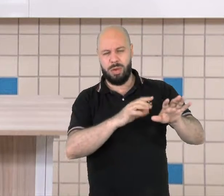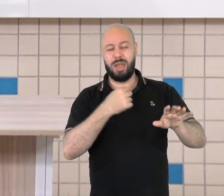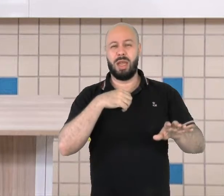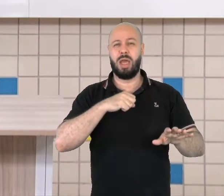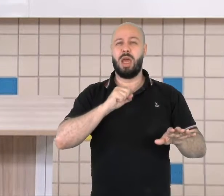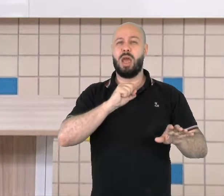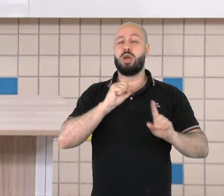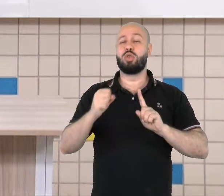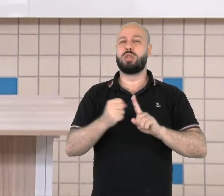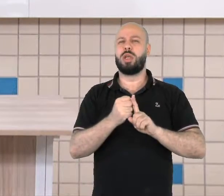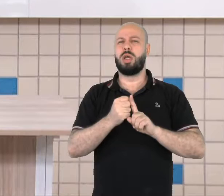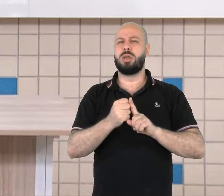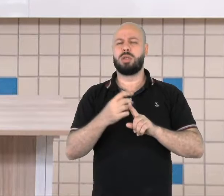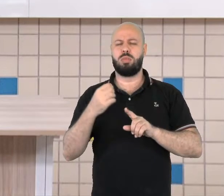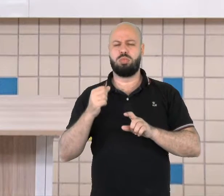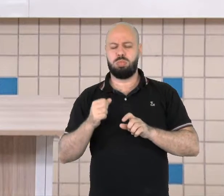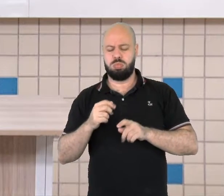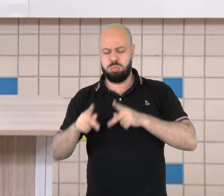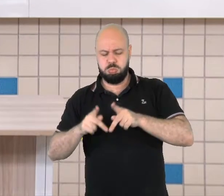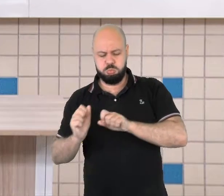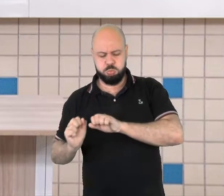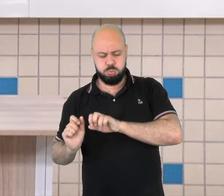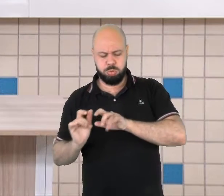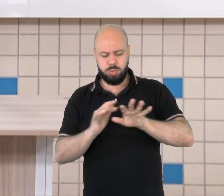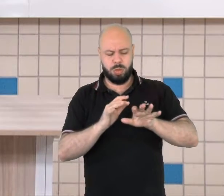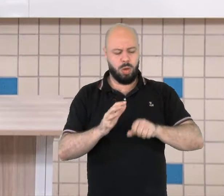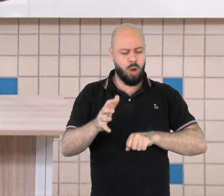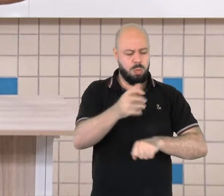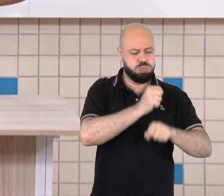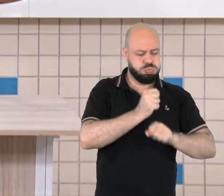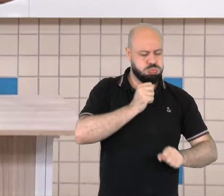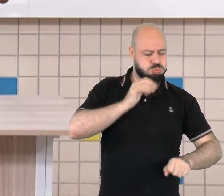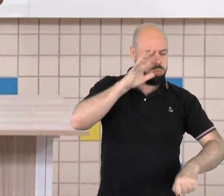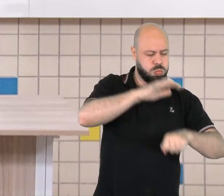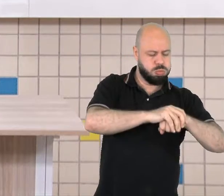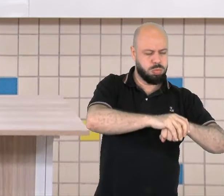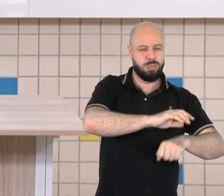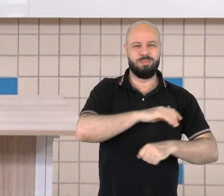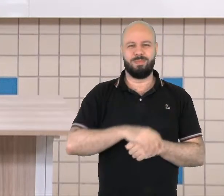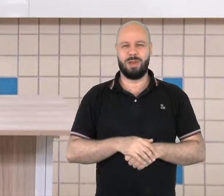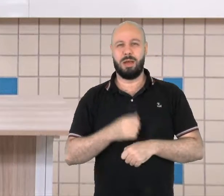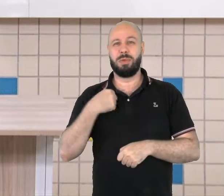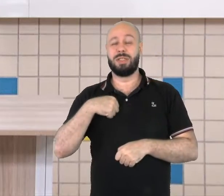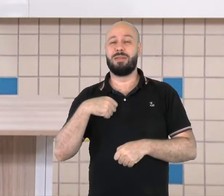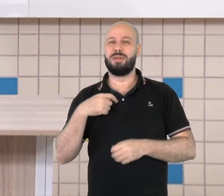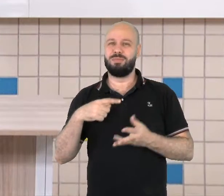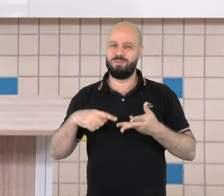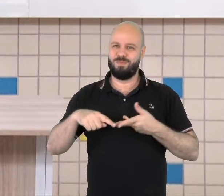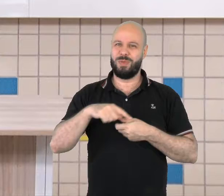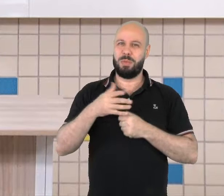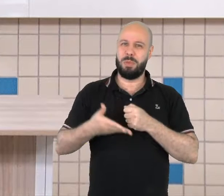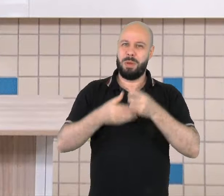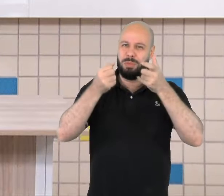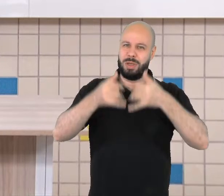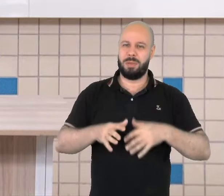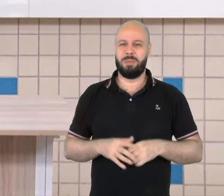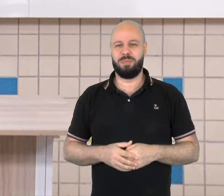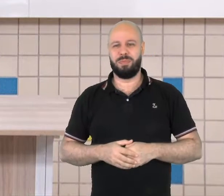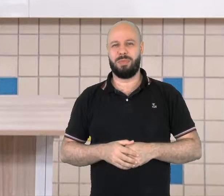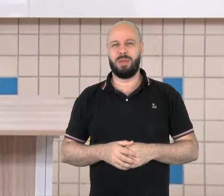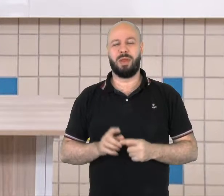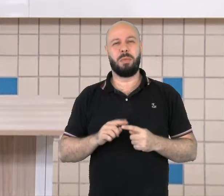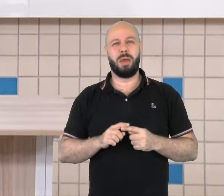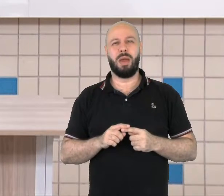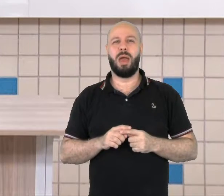sociedades que saem do seu território para tomar outros territórios, e eles têm esses motivos. E é sempre para aumentar o território